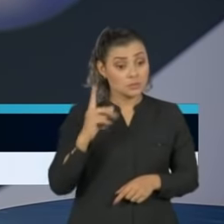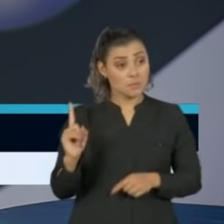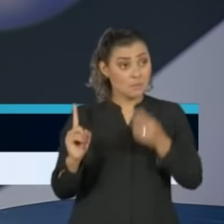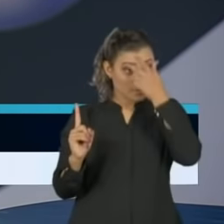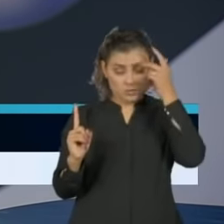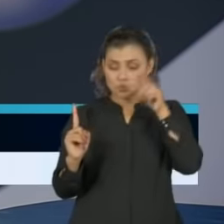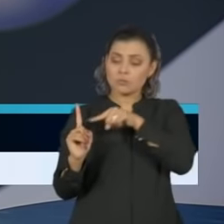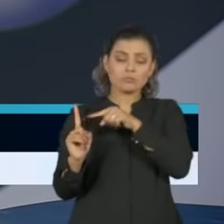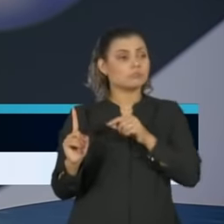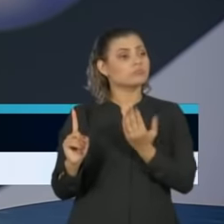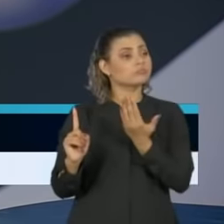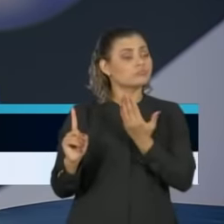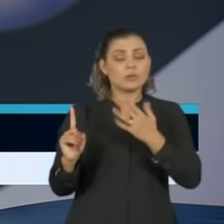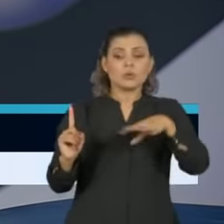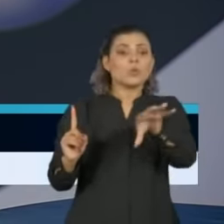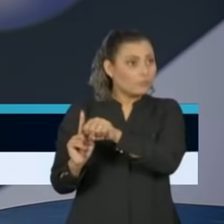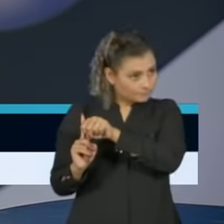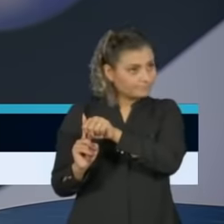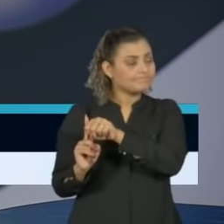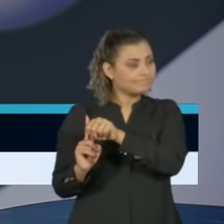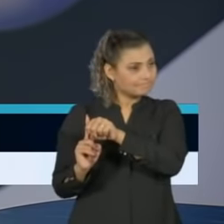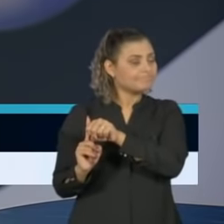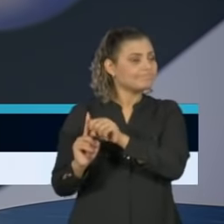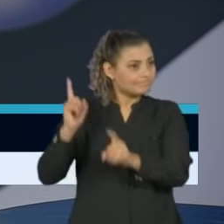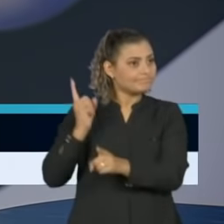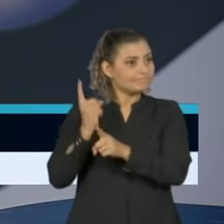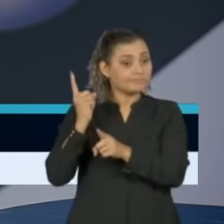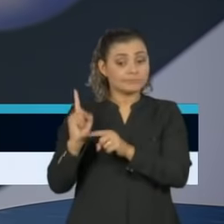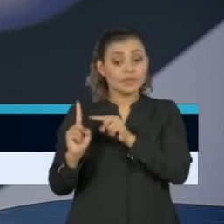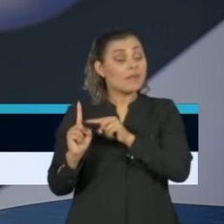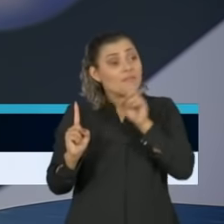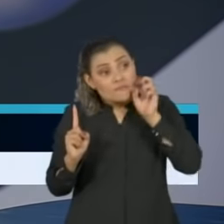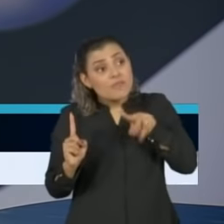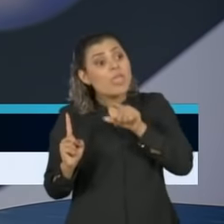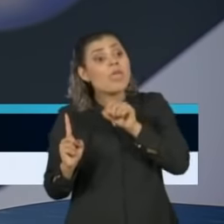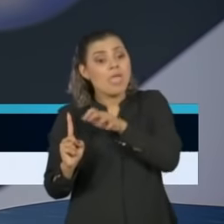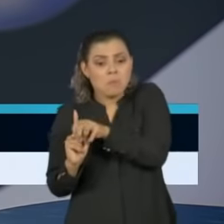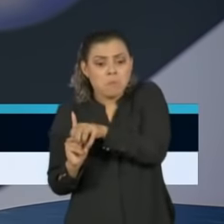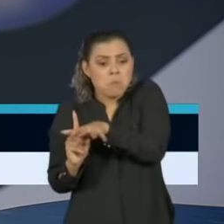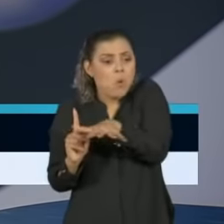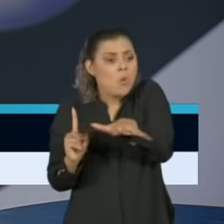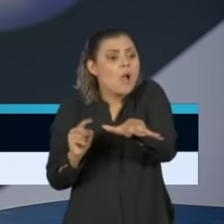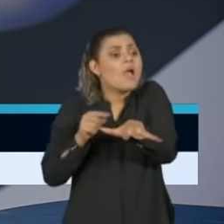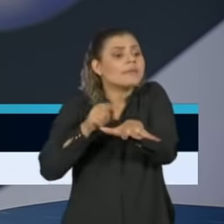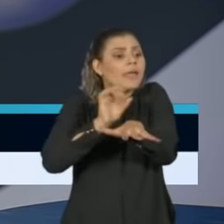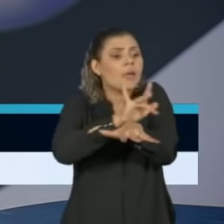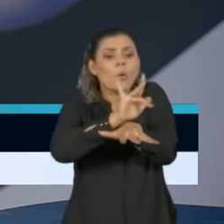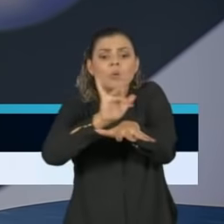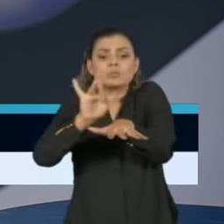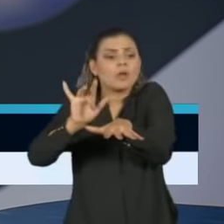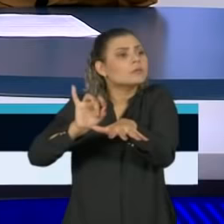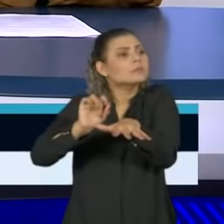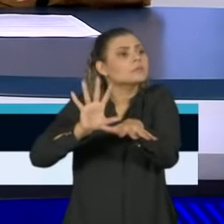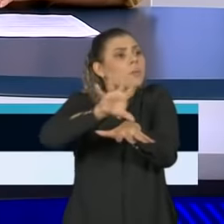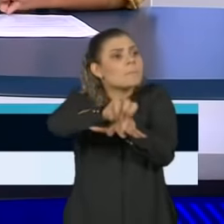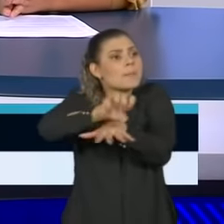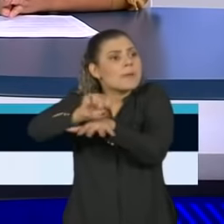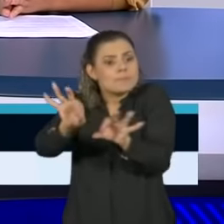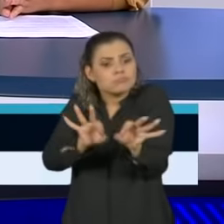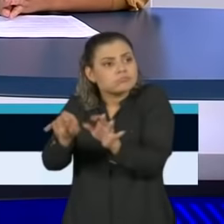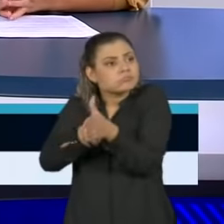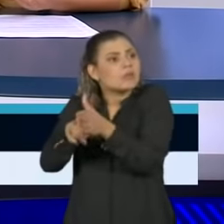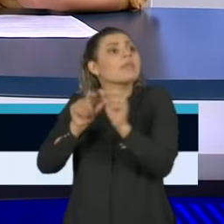é acompanhada e você você localiza ela num outro cluster de transmissão. Isso é muito importante. Doutor, para a gente